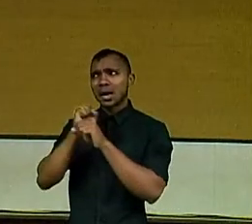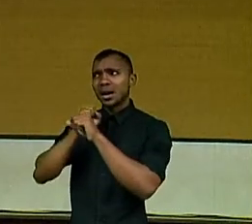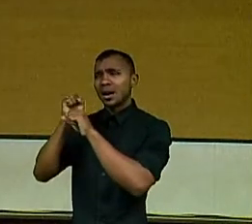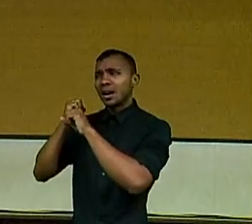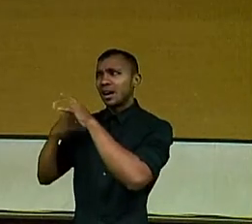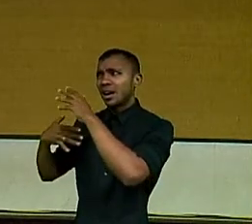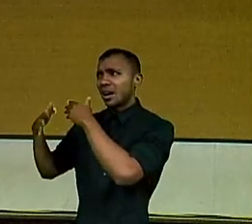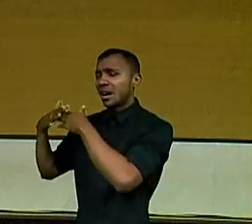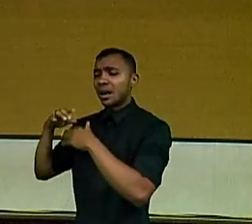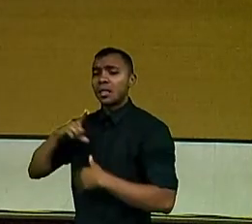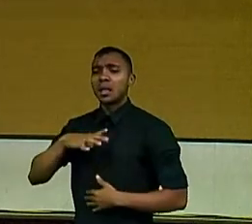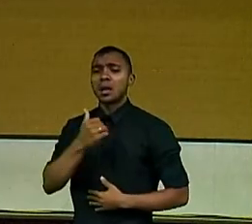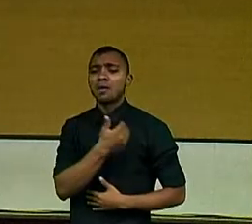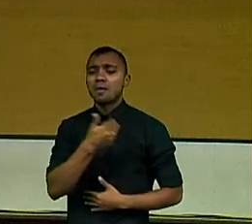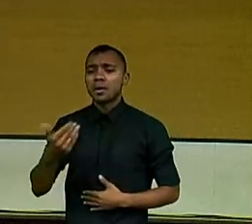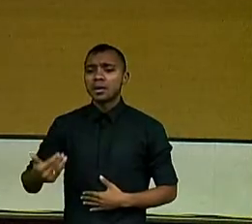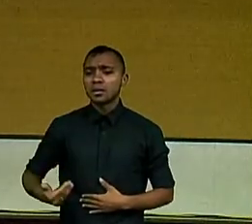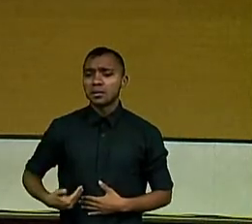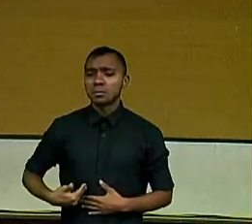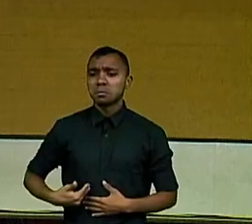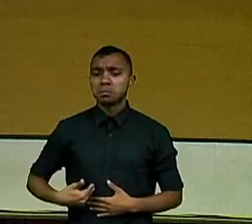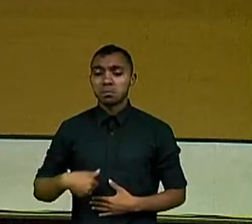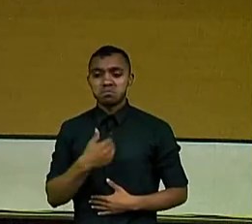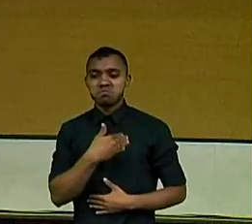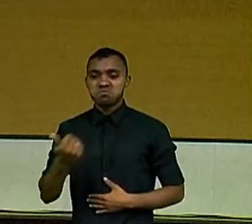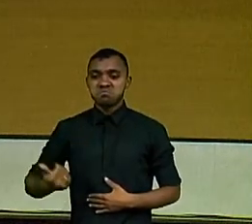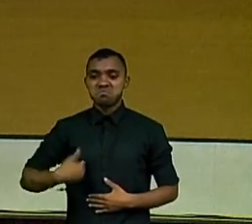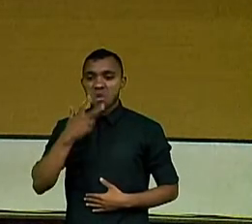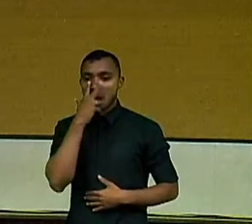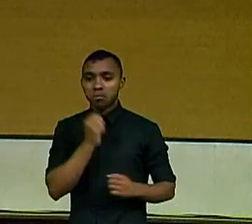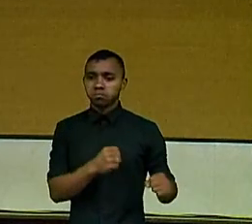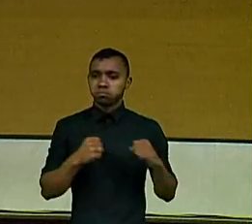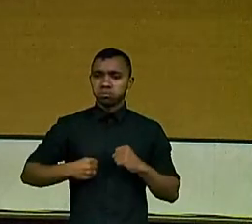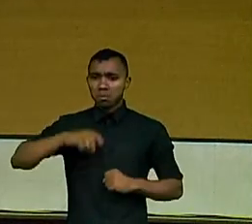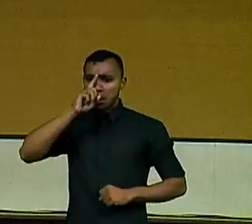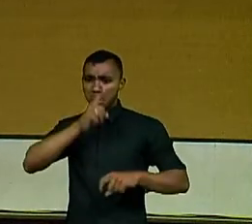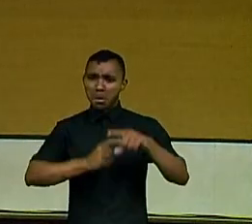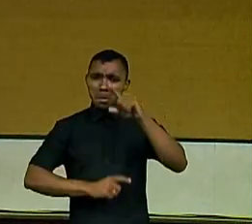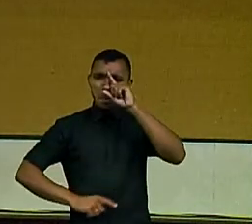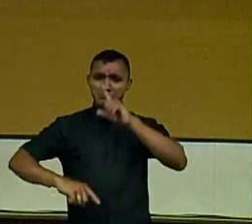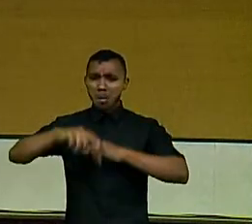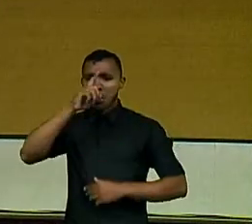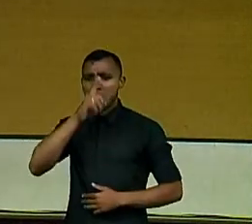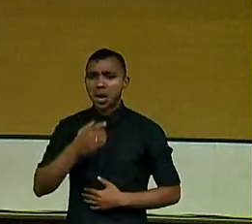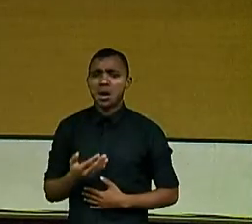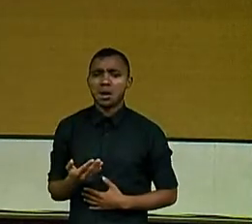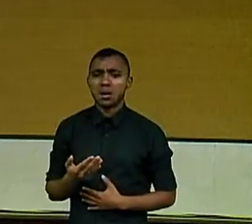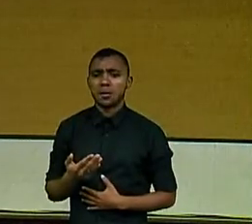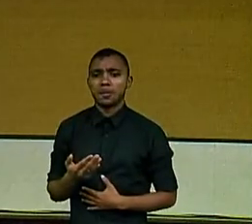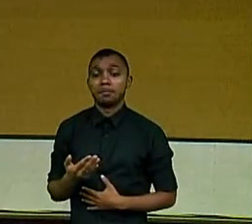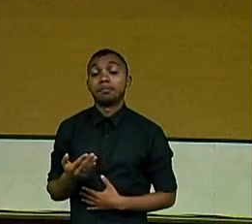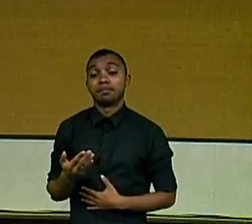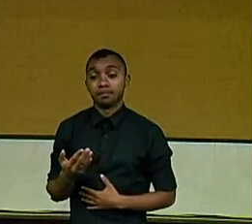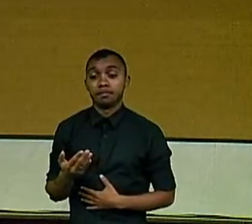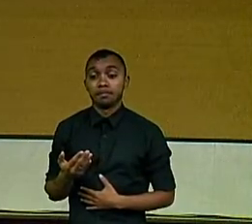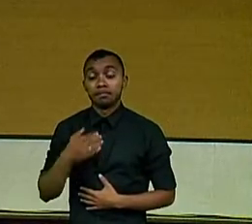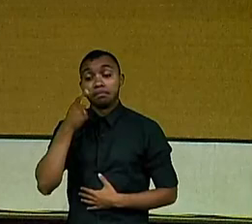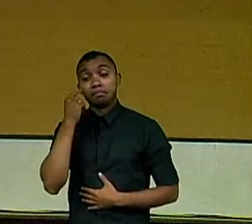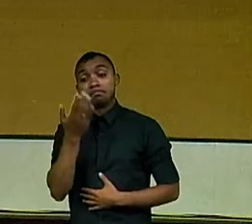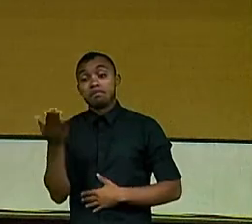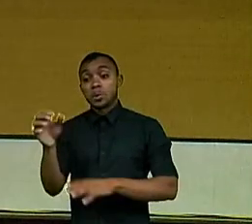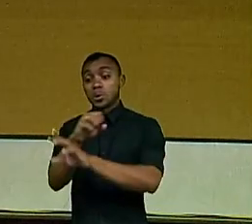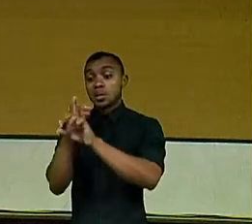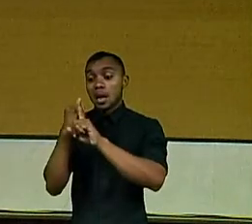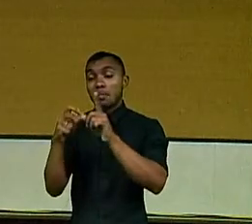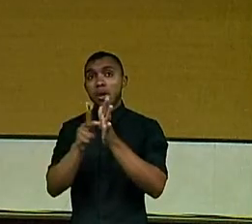um governo de vários governos autoritários Tá e isso deixou a sociedade brasileira